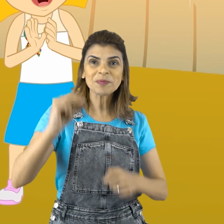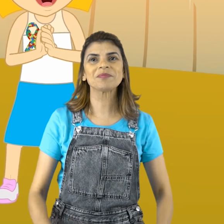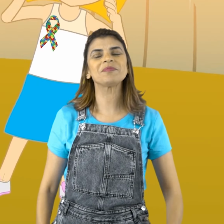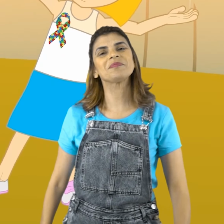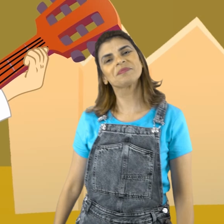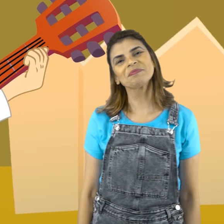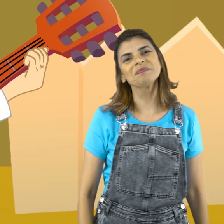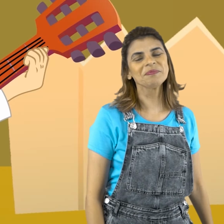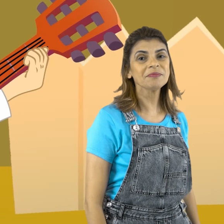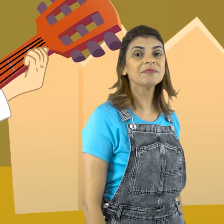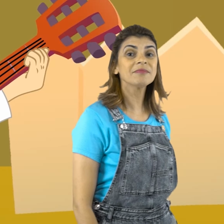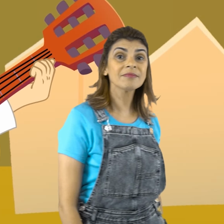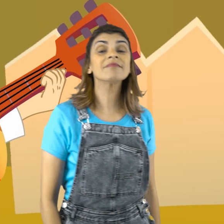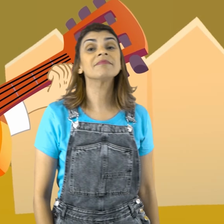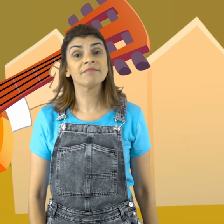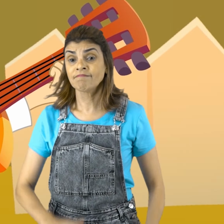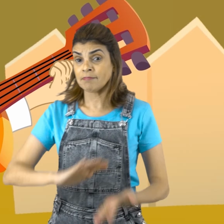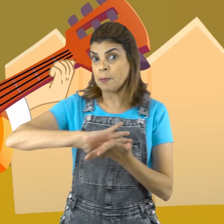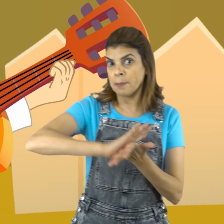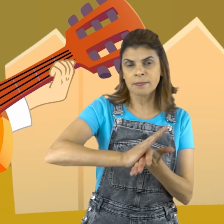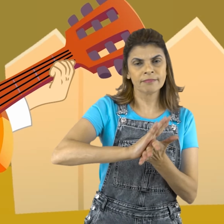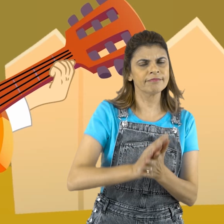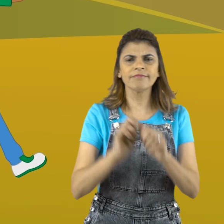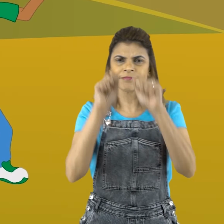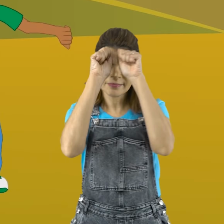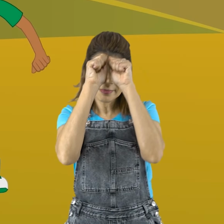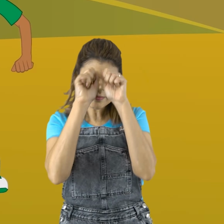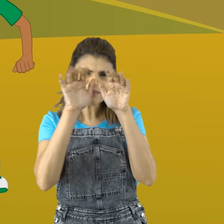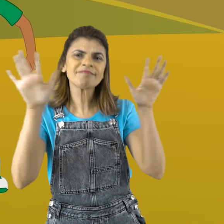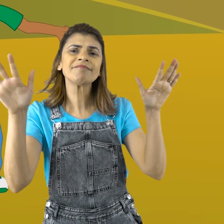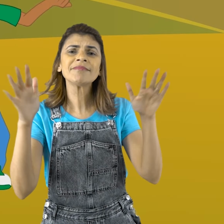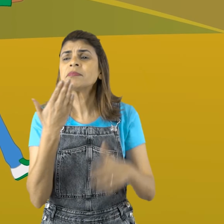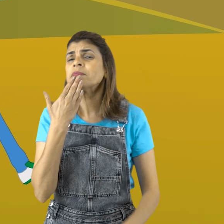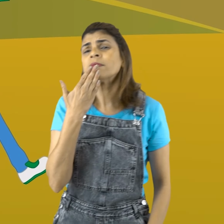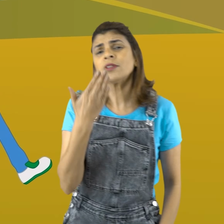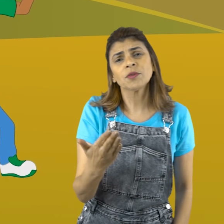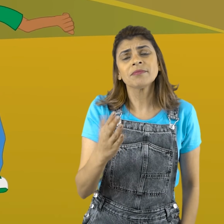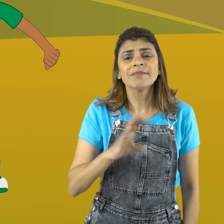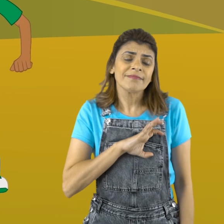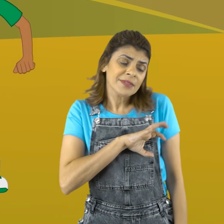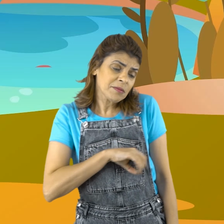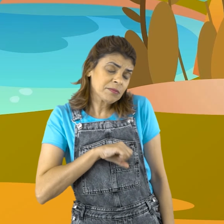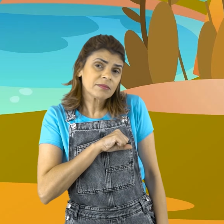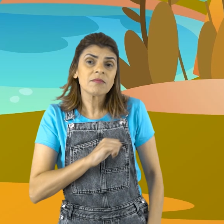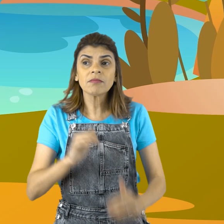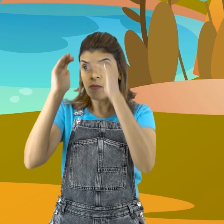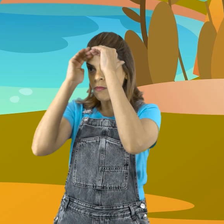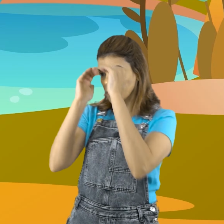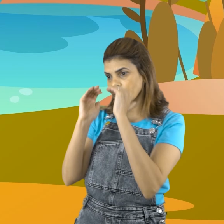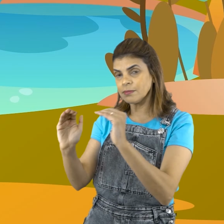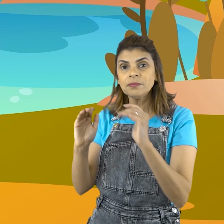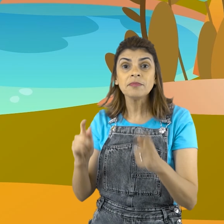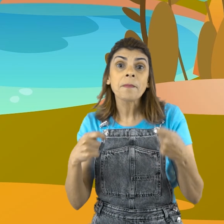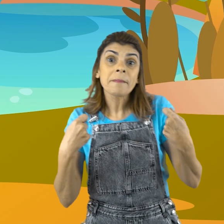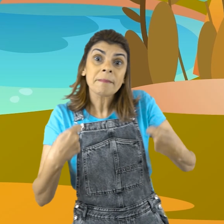superação. Sem preconceito. Os artistas pedimos amor e respeito.